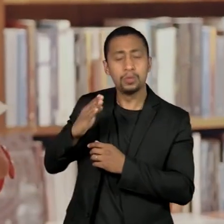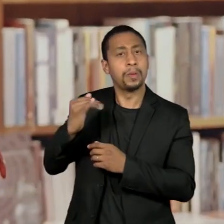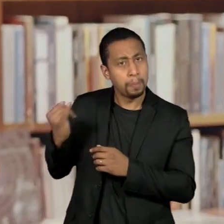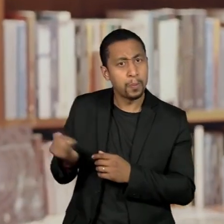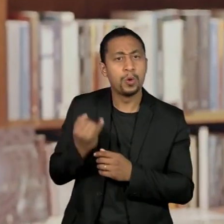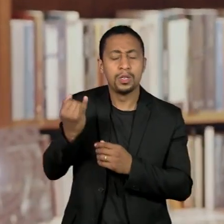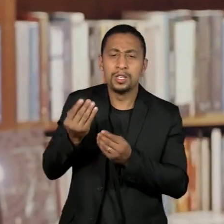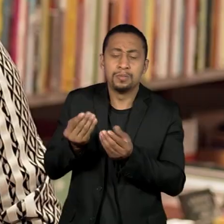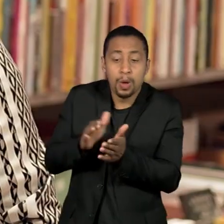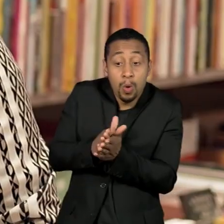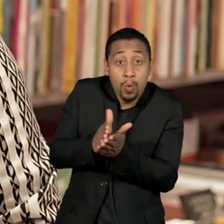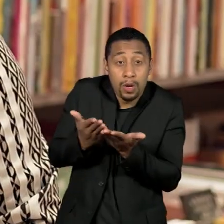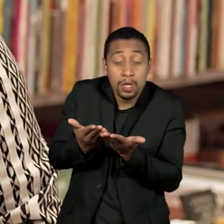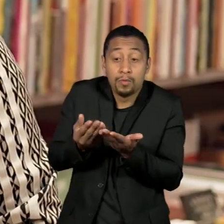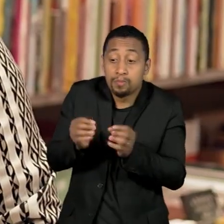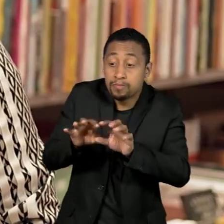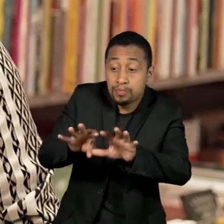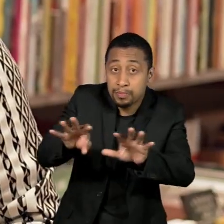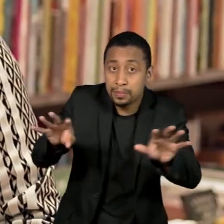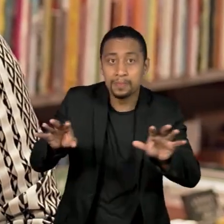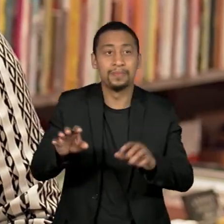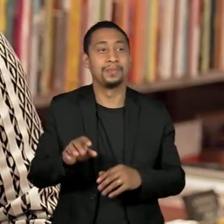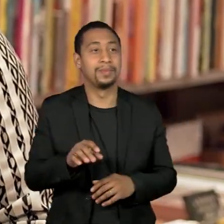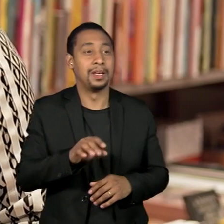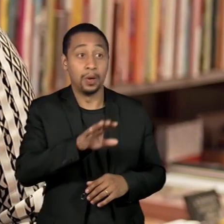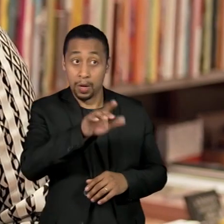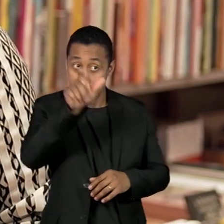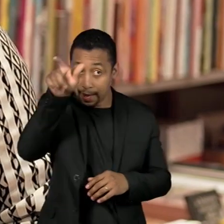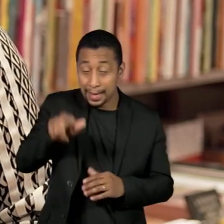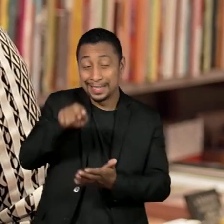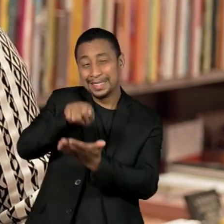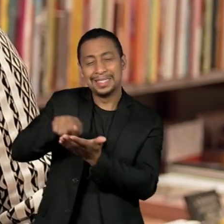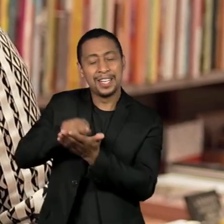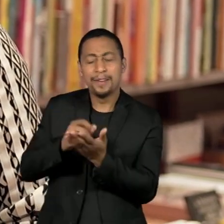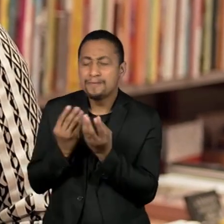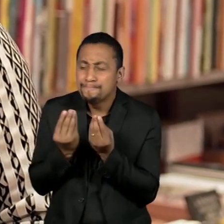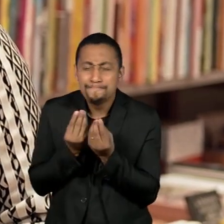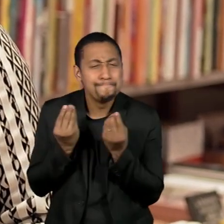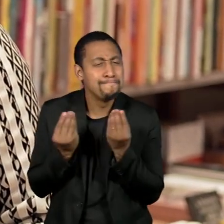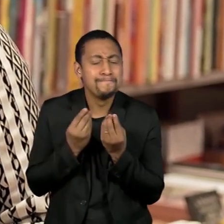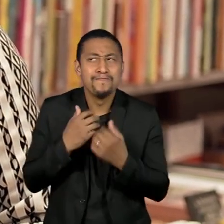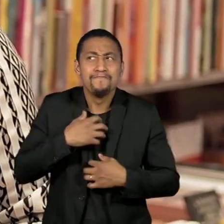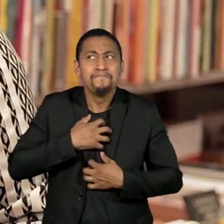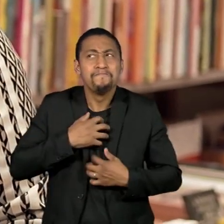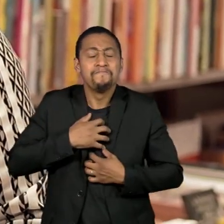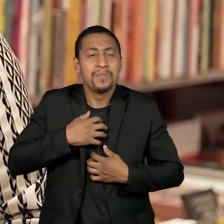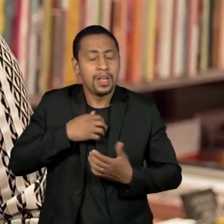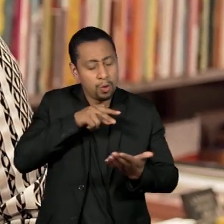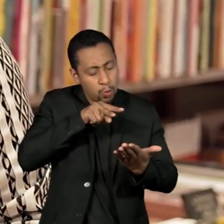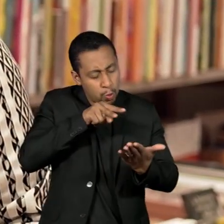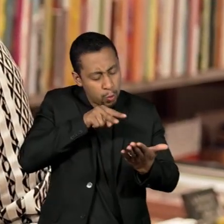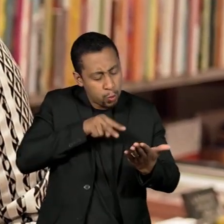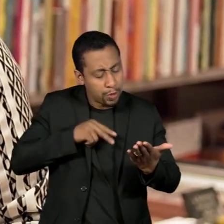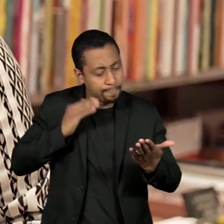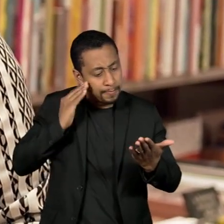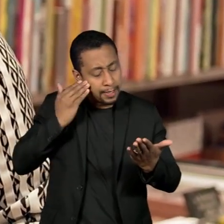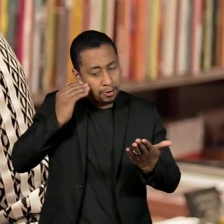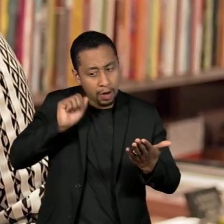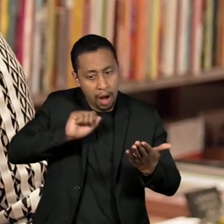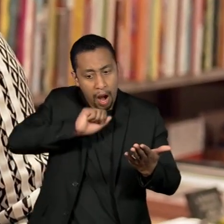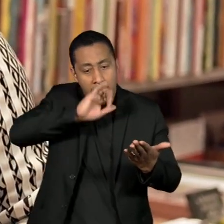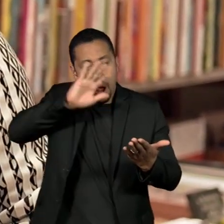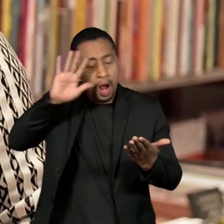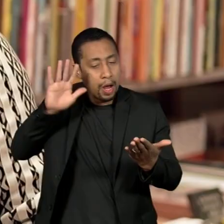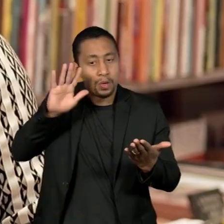uma forma de escrita muito sofisticada e muito sensível, então ela nos ajuda a compreender essa